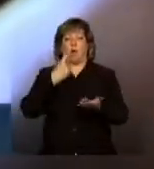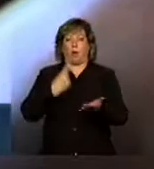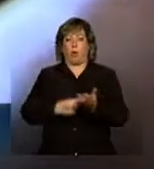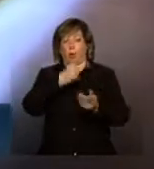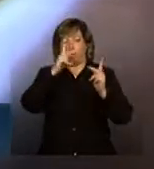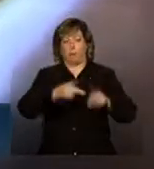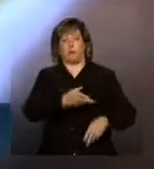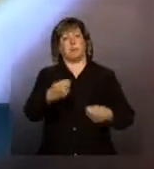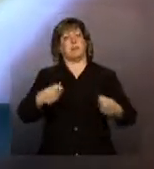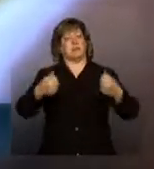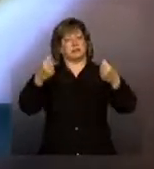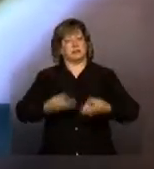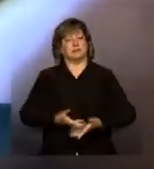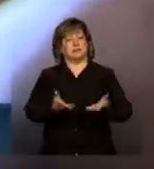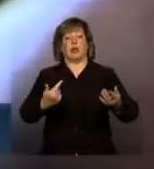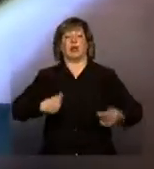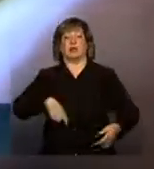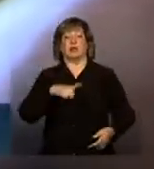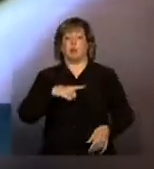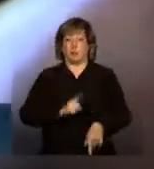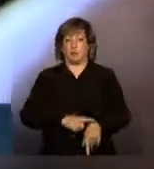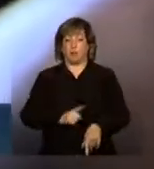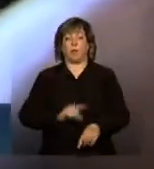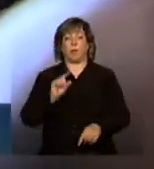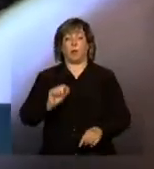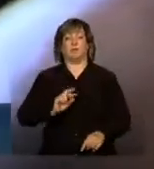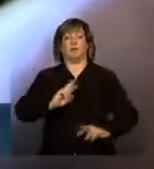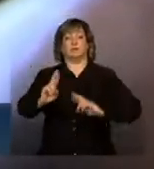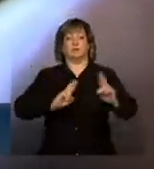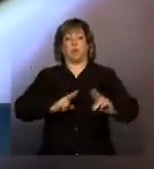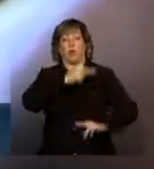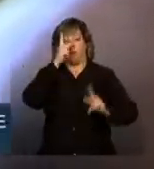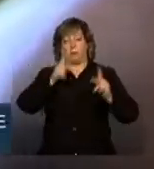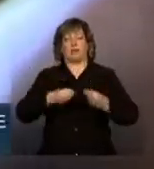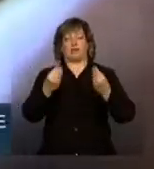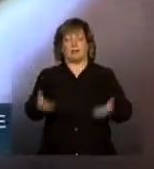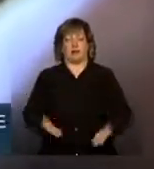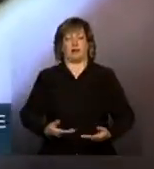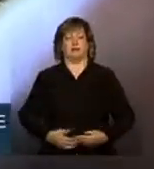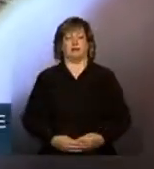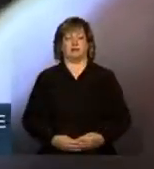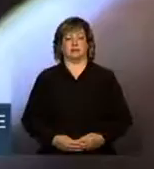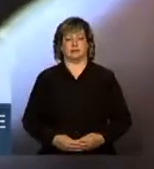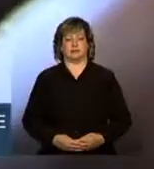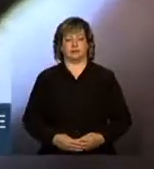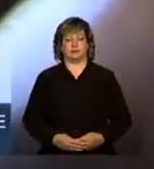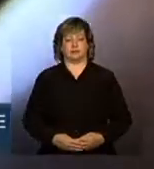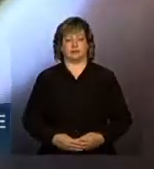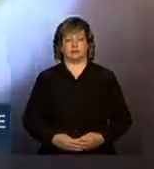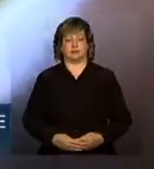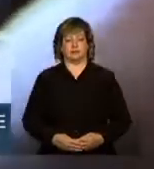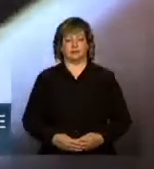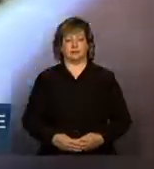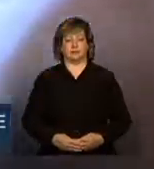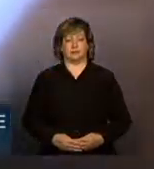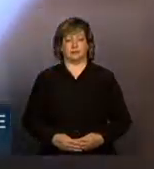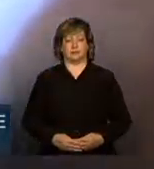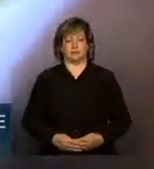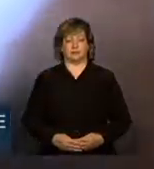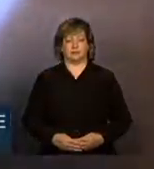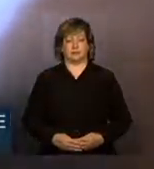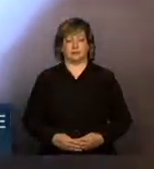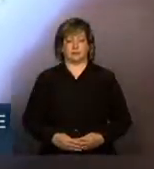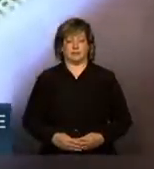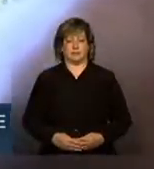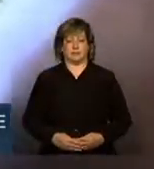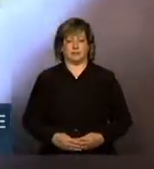população e tem que prestar contas. E nós estamos num momento de prestação de contas e de entregas. A presidente pediu uma prioridade para uma obra